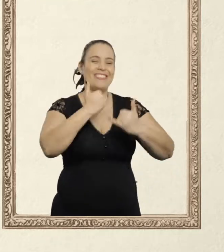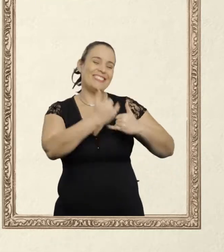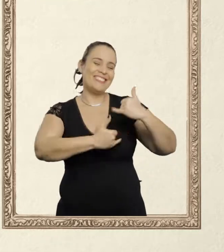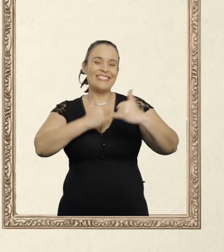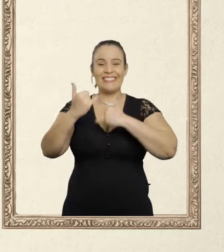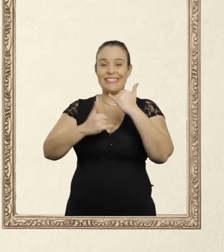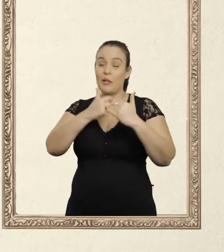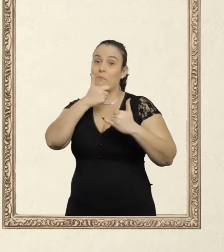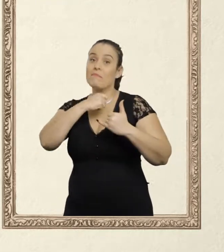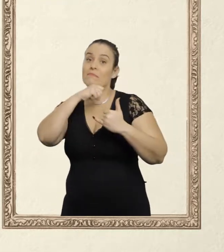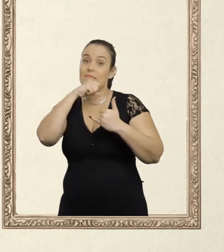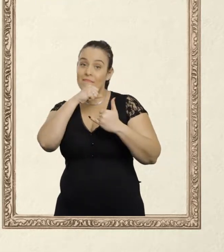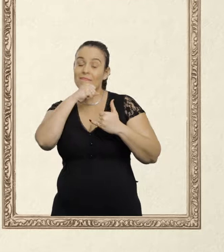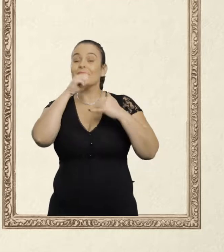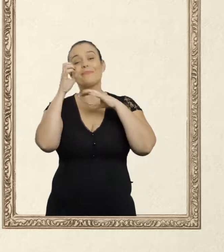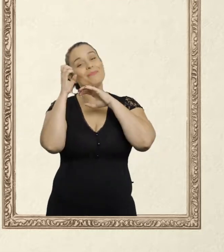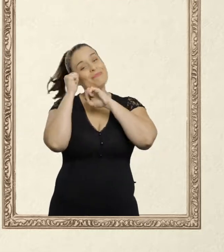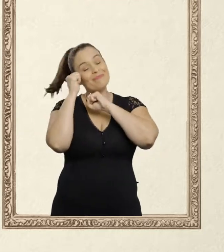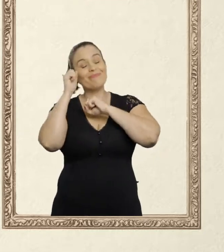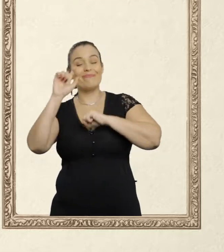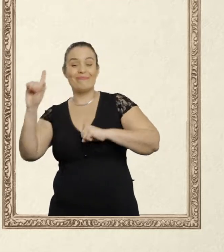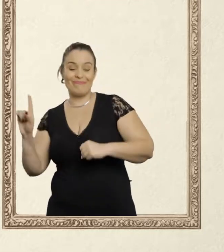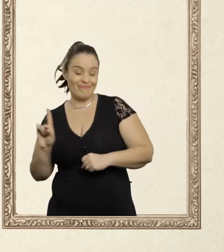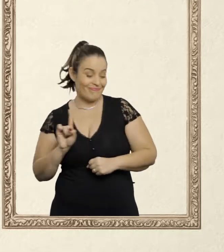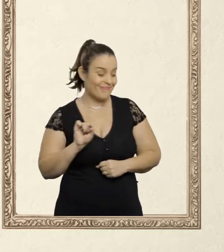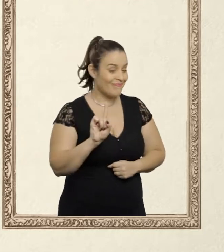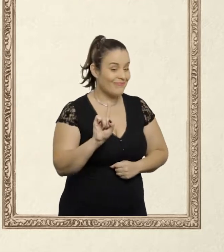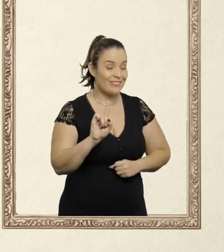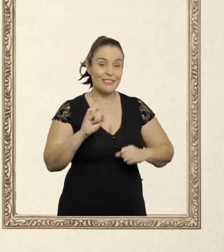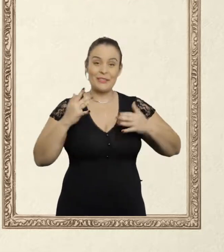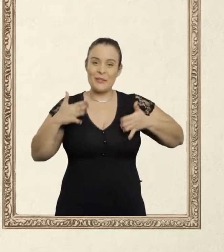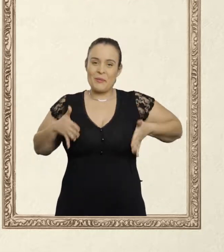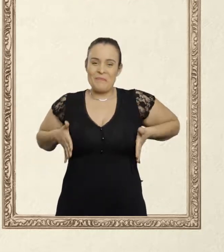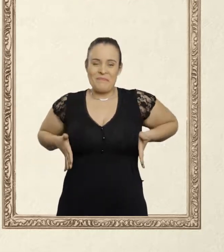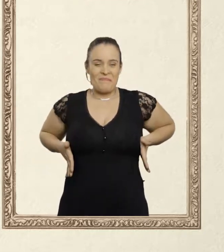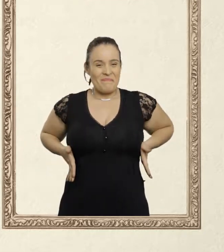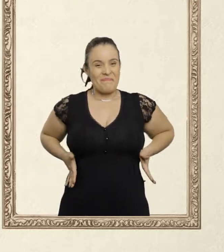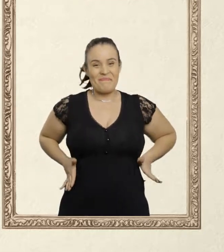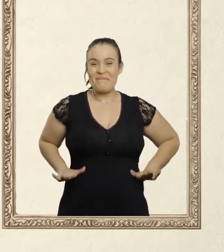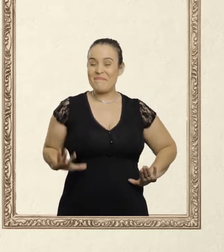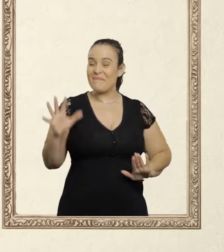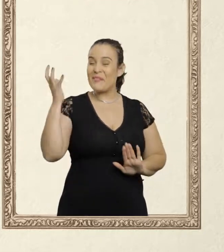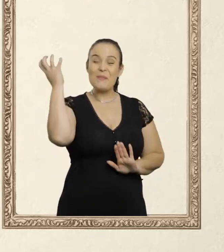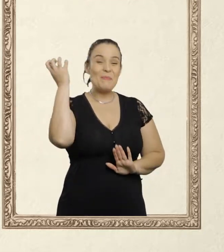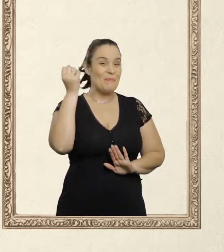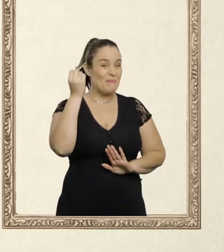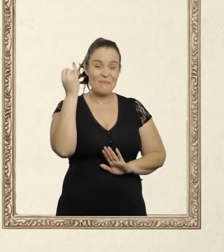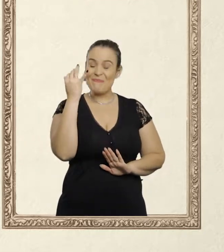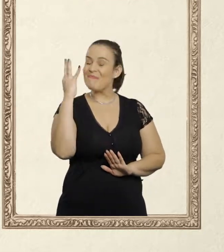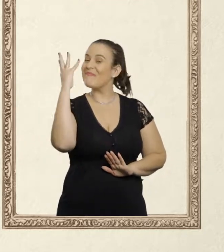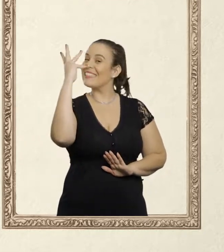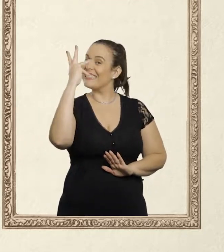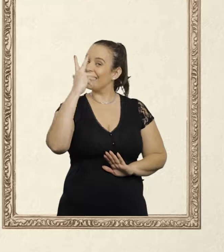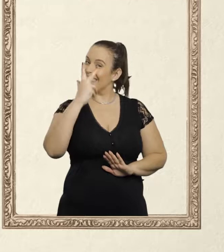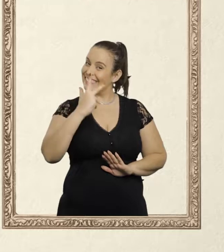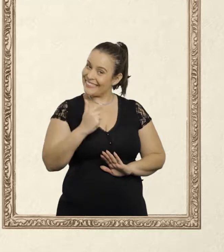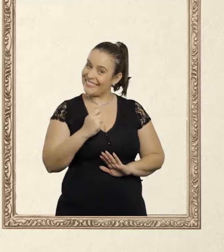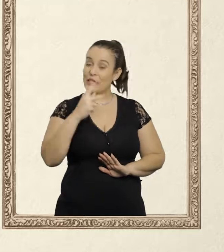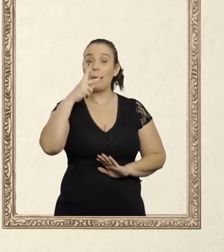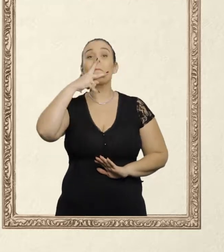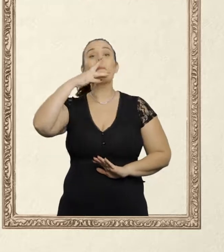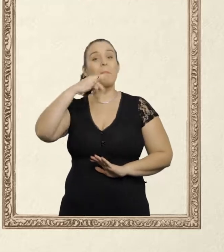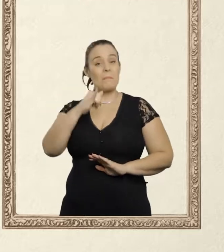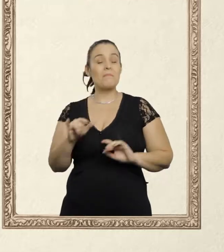mamãe. A Sra. Darling entrou no quarto das crianças com seu vestido de festa. Era um vestido branco e muito